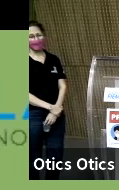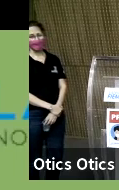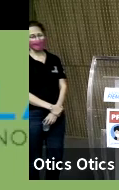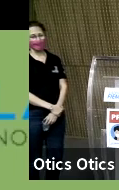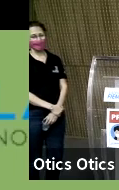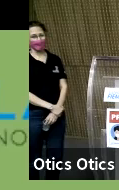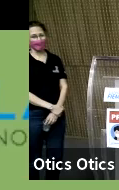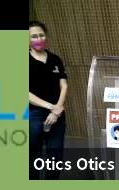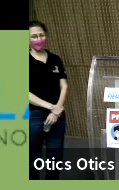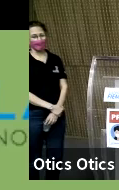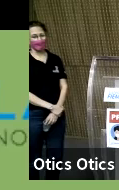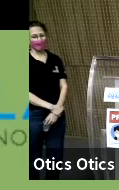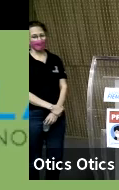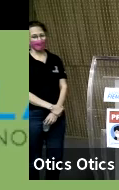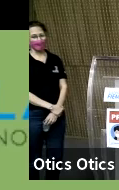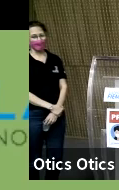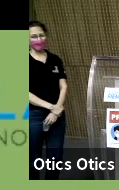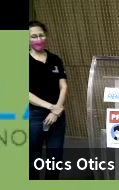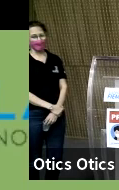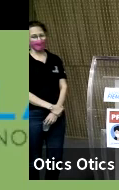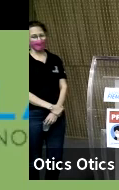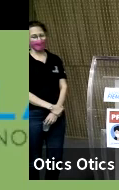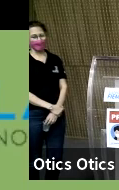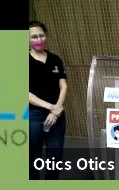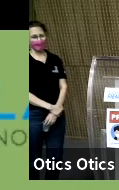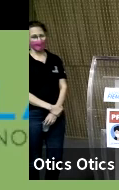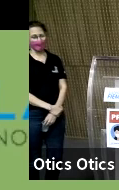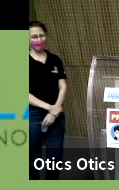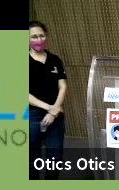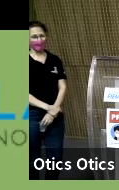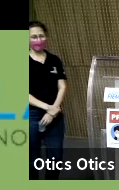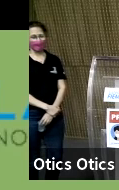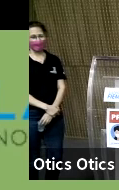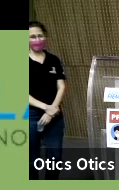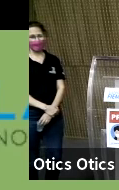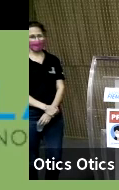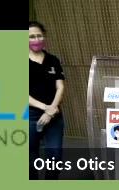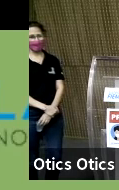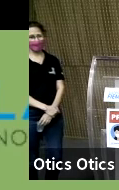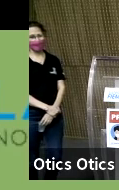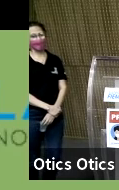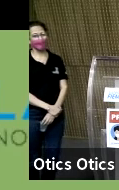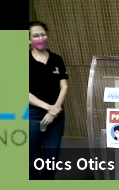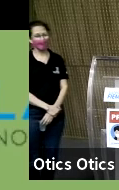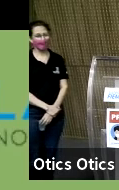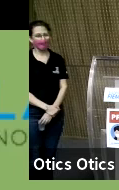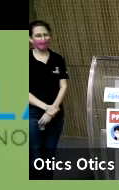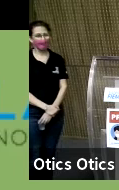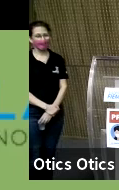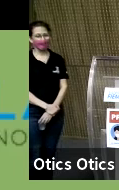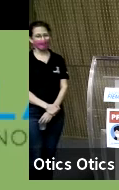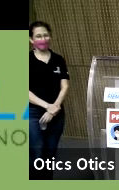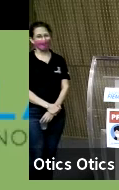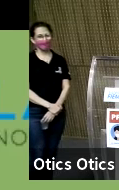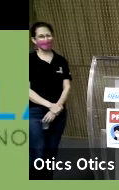que essa resposta a gente tem que dar para cuidar, tem que corrigir isso o mais rápido possível. Não pensem